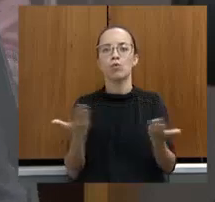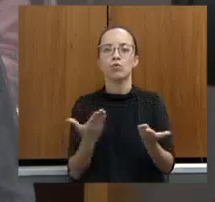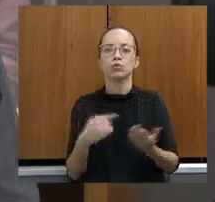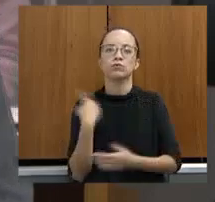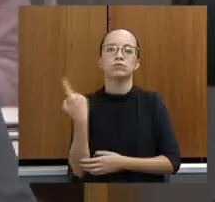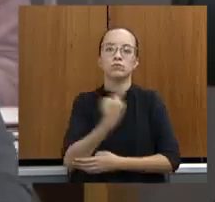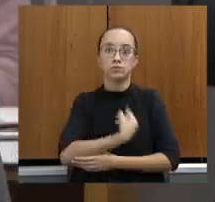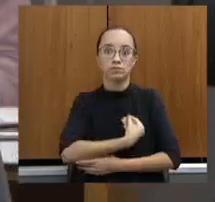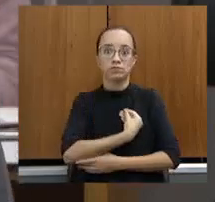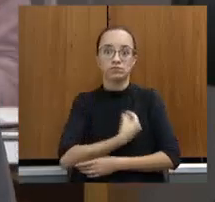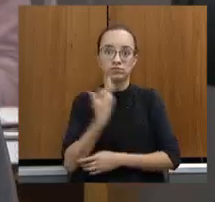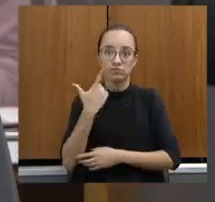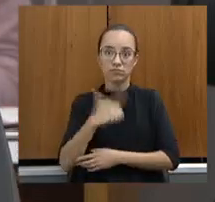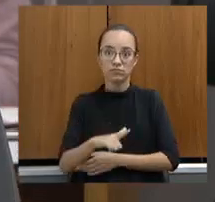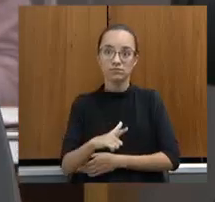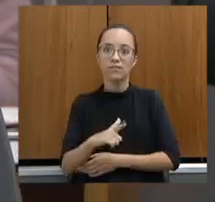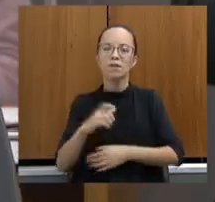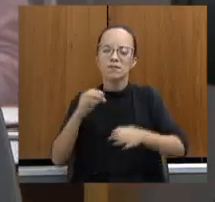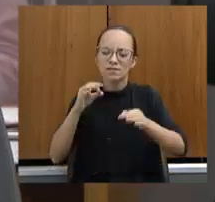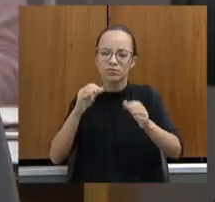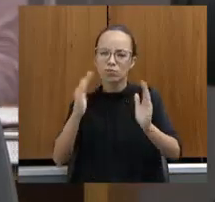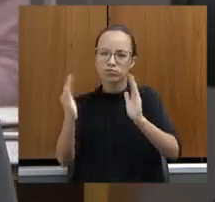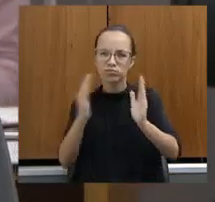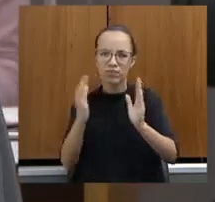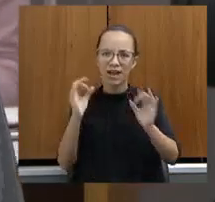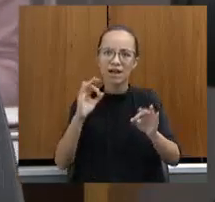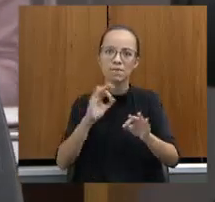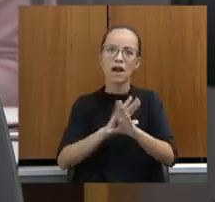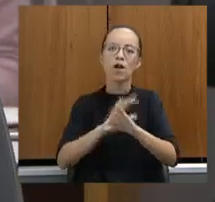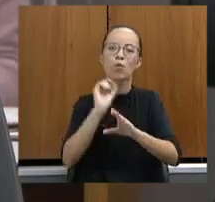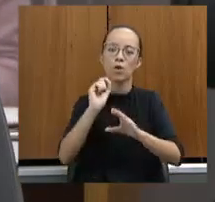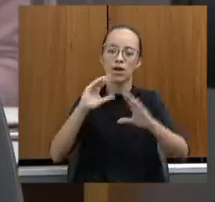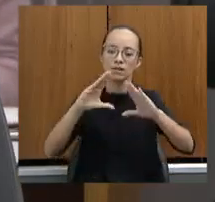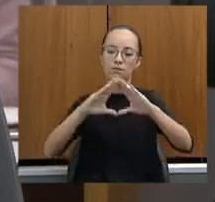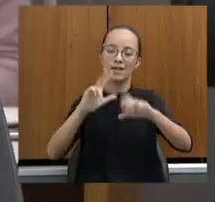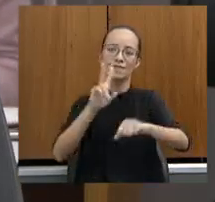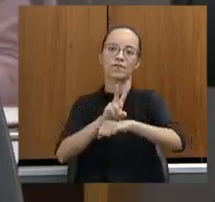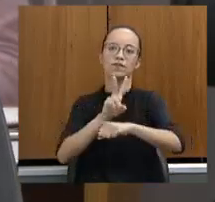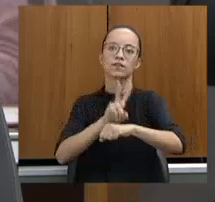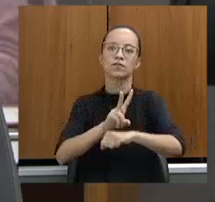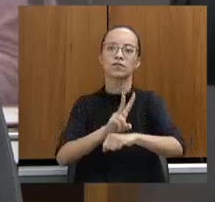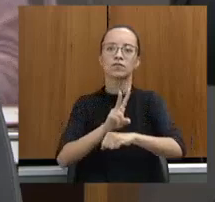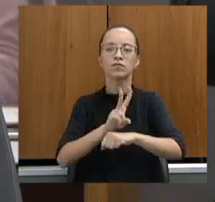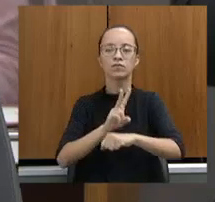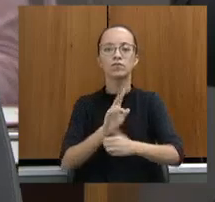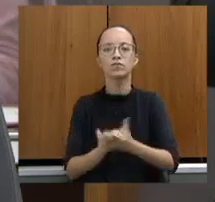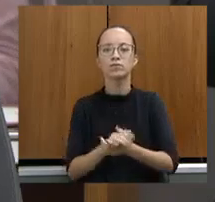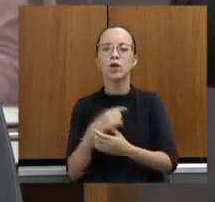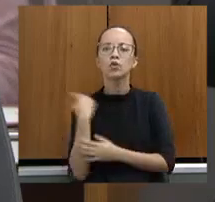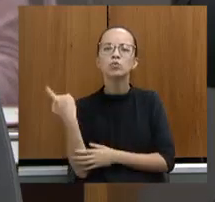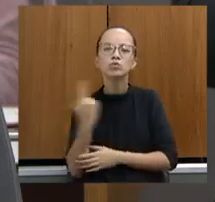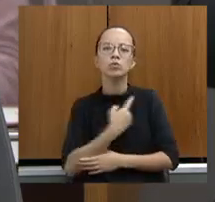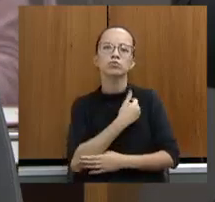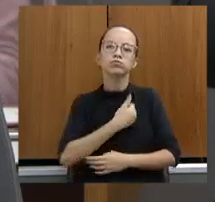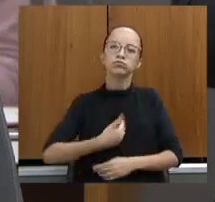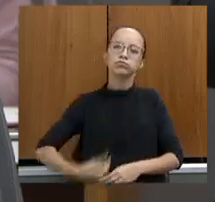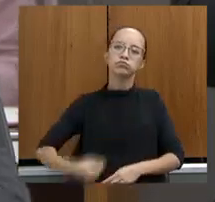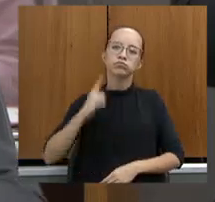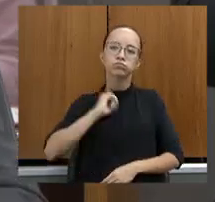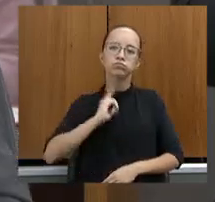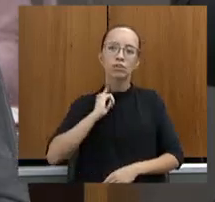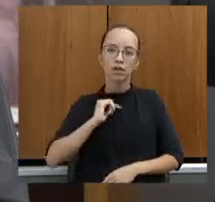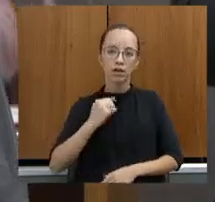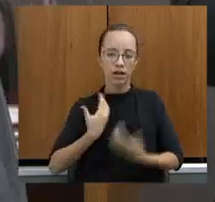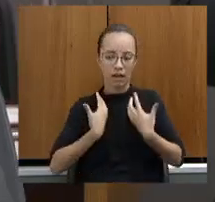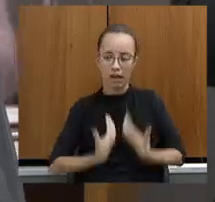para poder finalizar esse ciclo do Assembleia fiscaliza né uma medida que nós todos do governo de Minas não nos